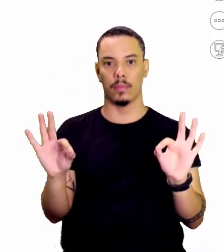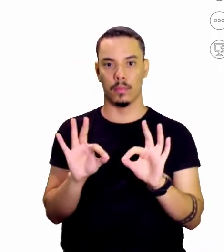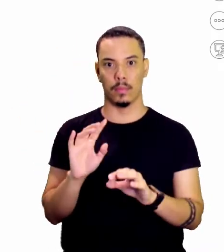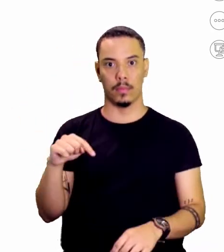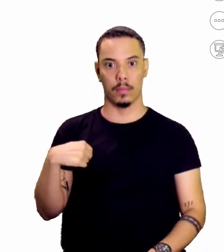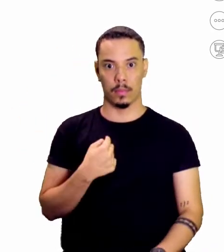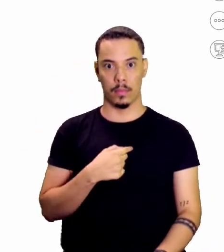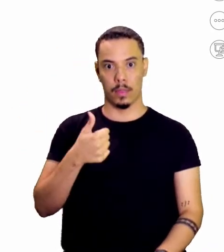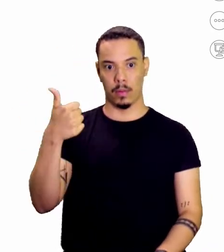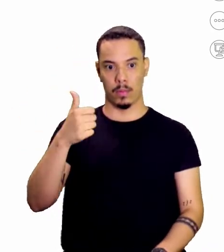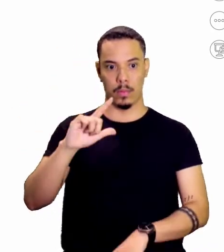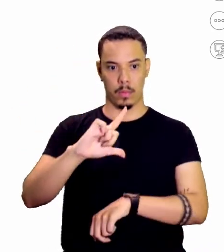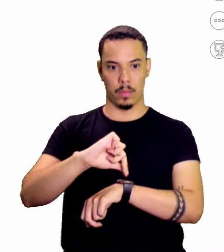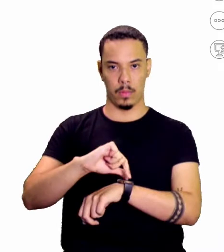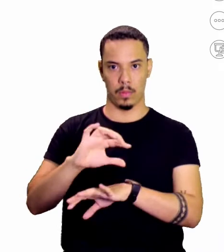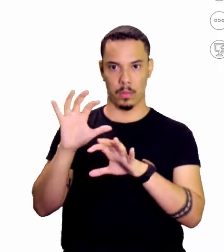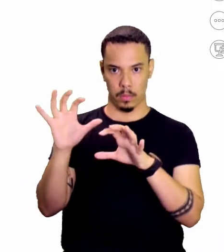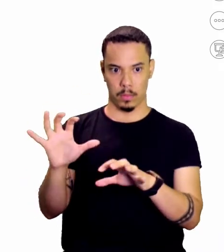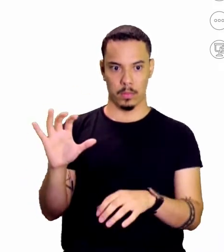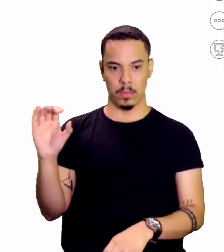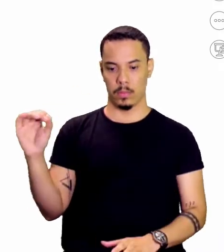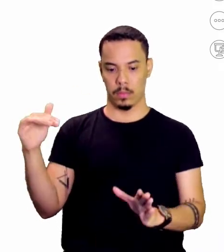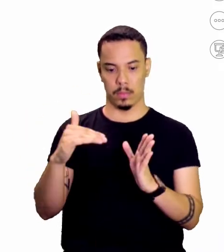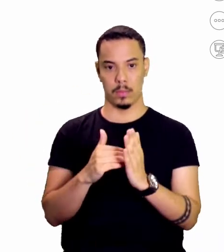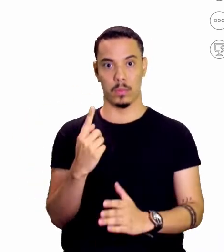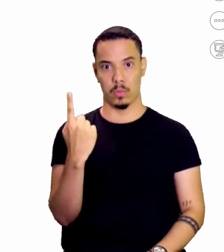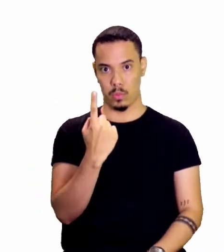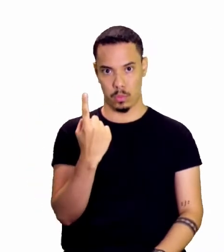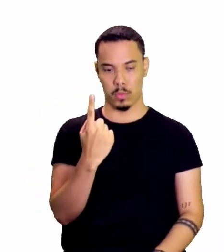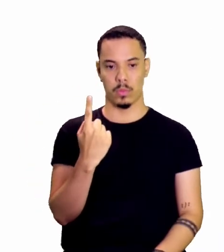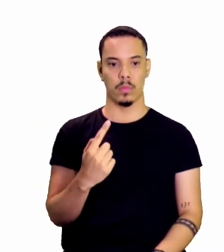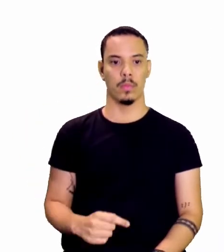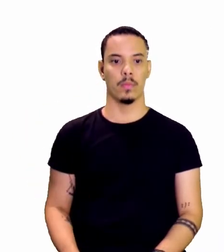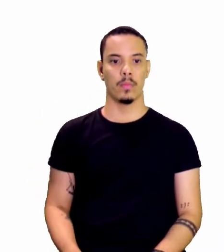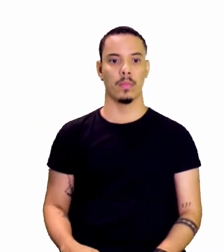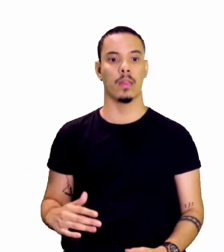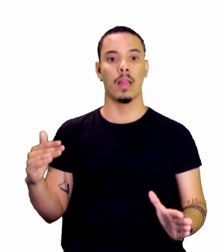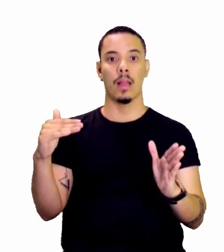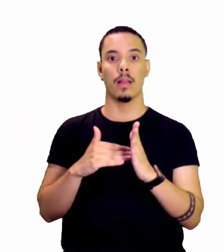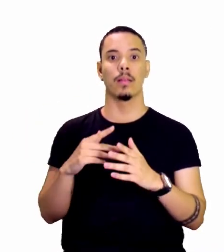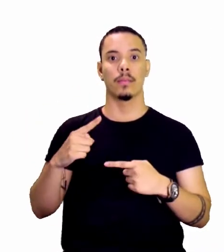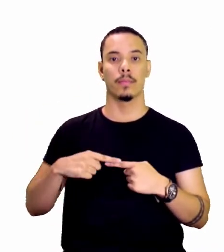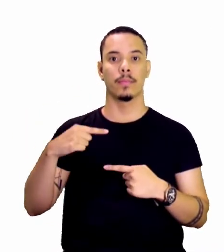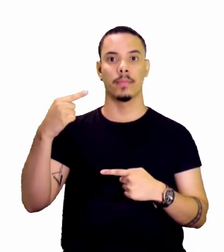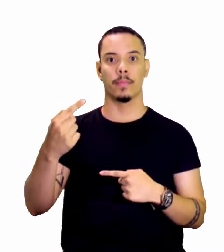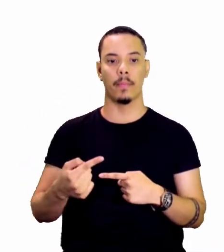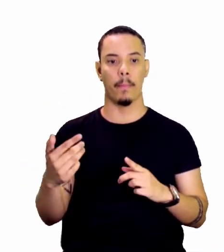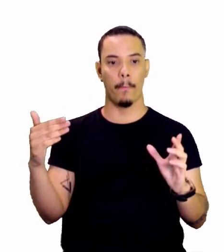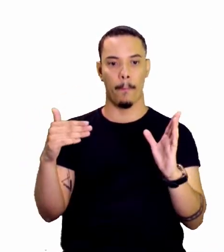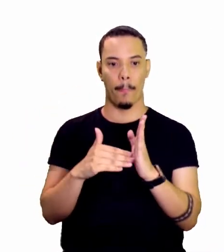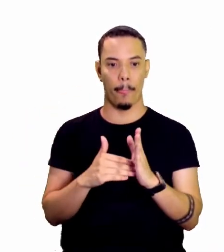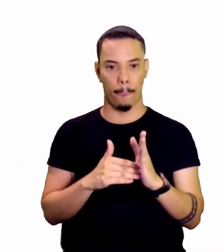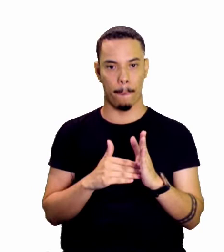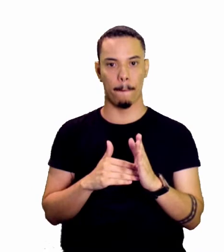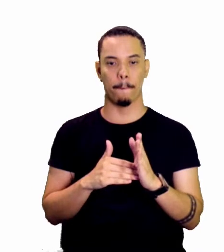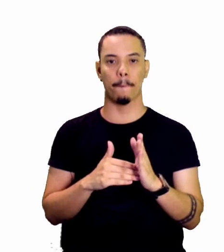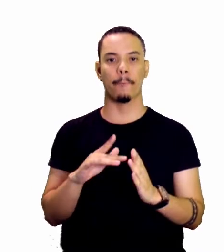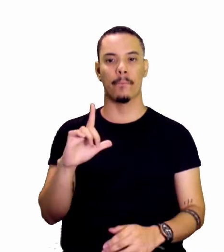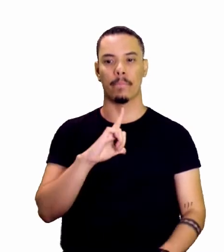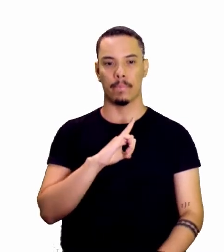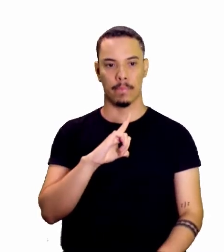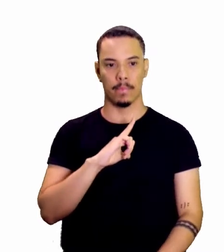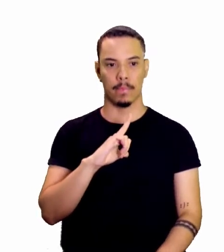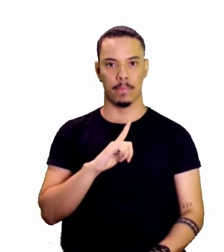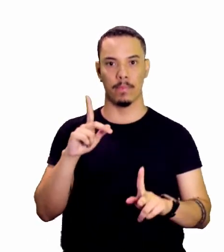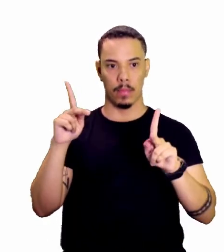só nossa primeira hora tá aqui certo vai do zero um Ele saiu daqui e foi até onde foi até aqui então eu tenho aqui